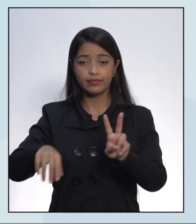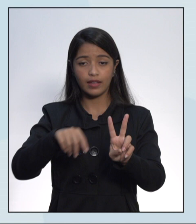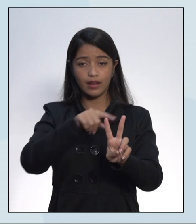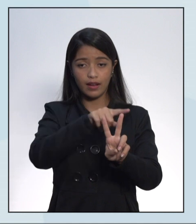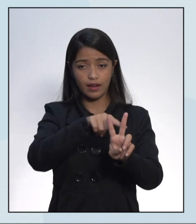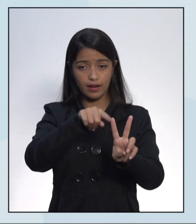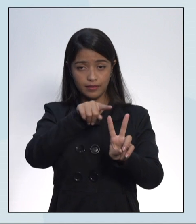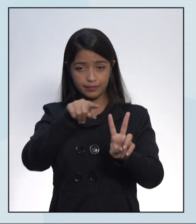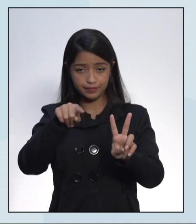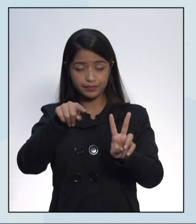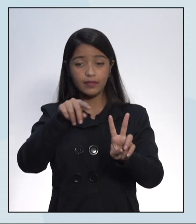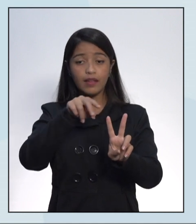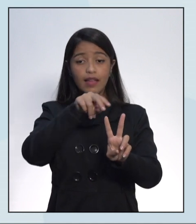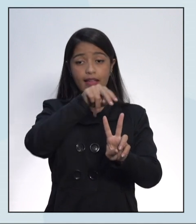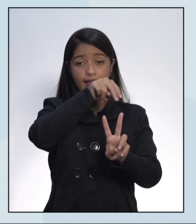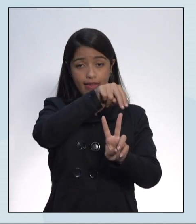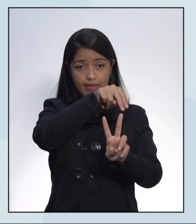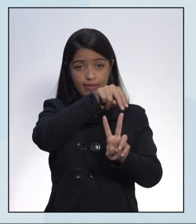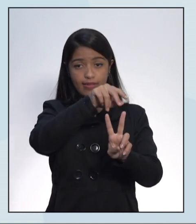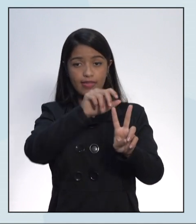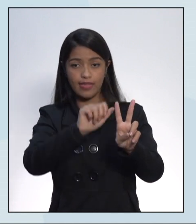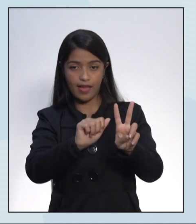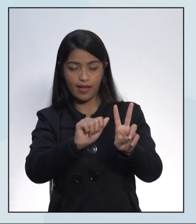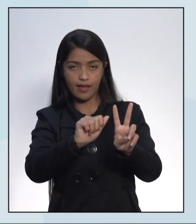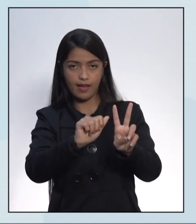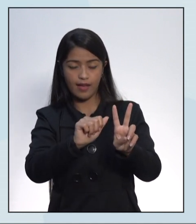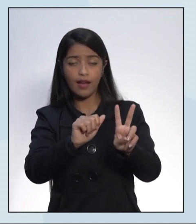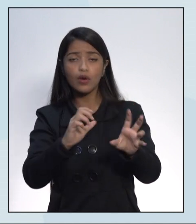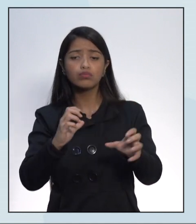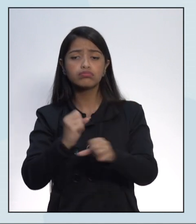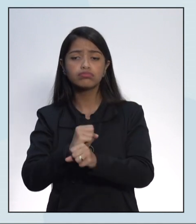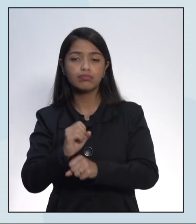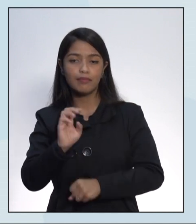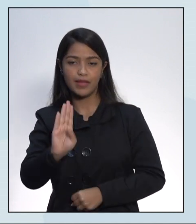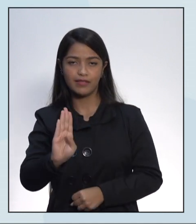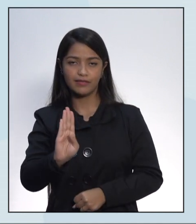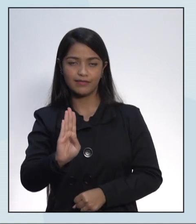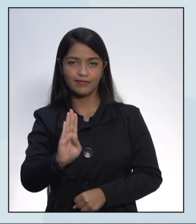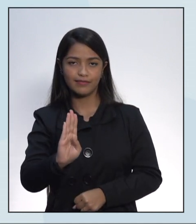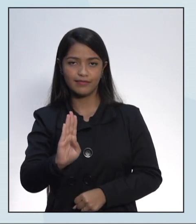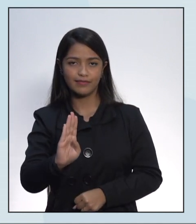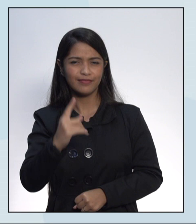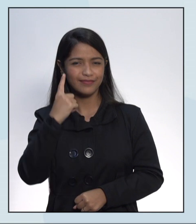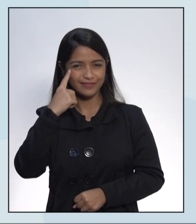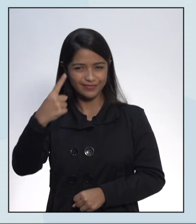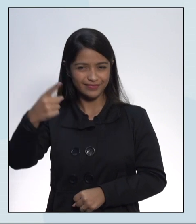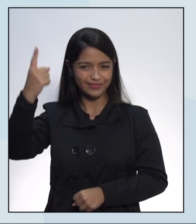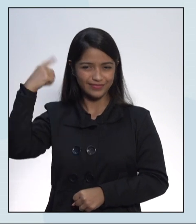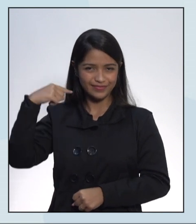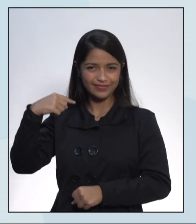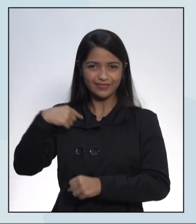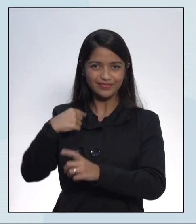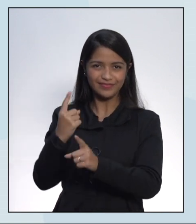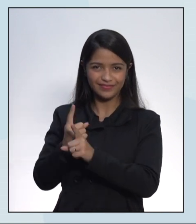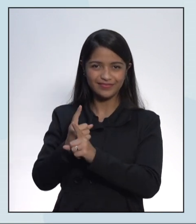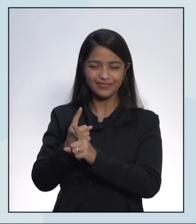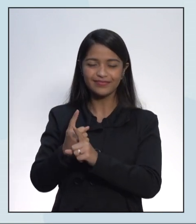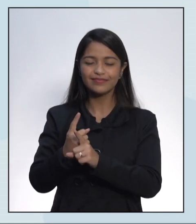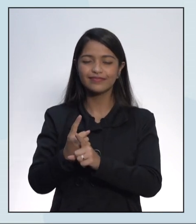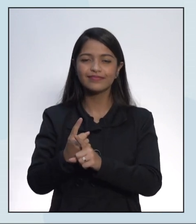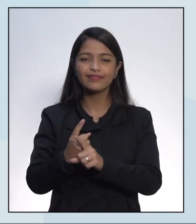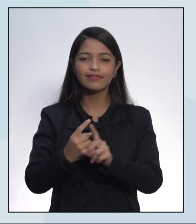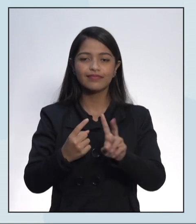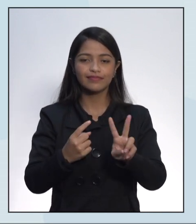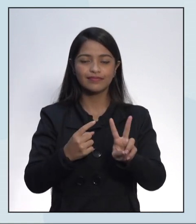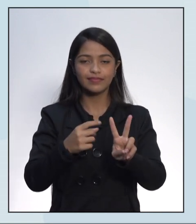o radicando, né, o que eu quero tirar a raiz, né? E o b é a resposta, né? Igual no exercício anterior, que a gente tinha que tirar a raiz de 9, então o b,